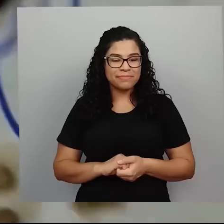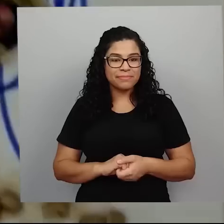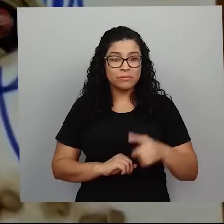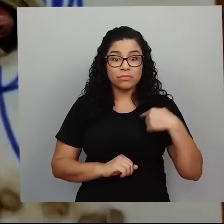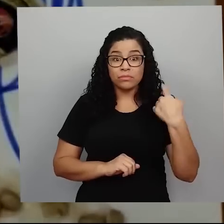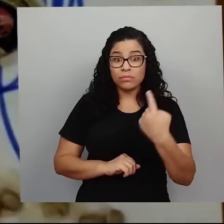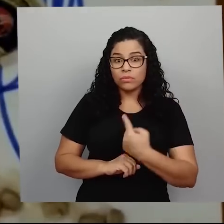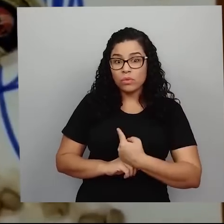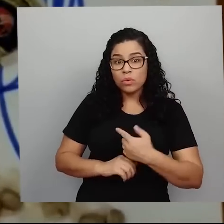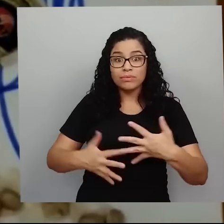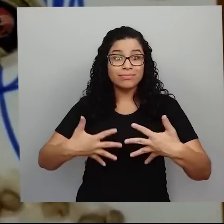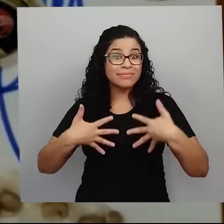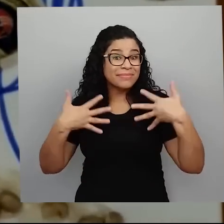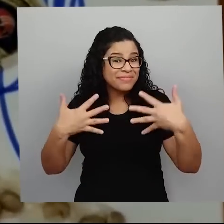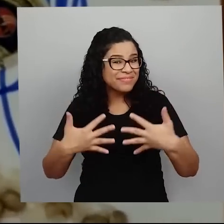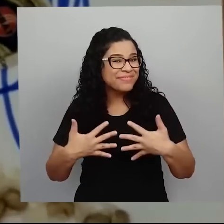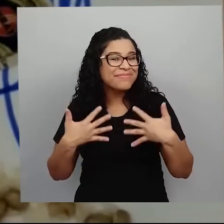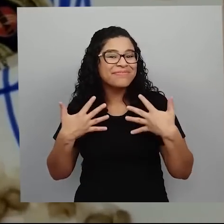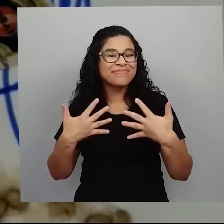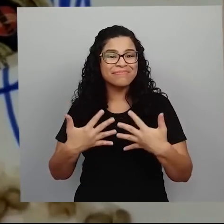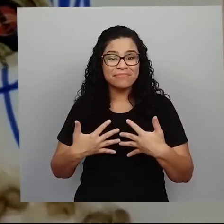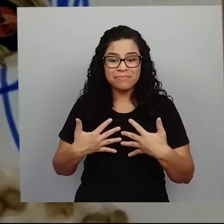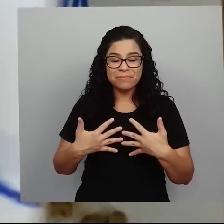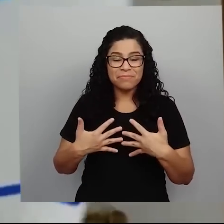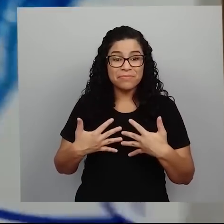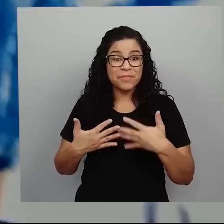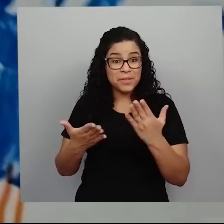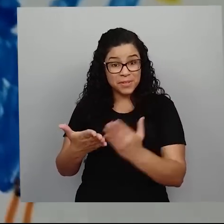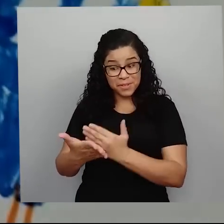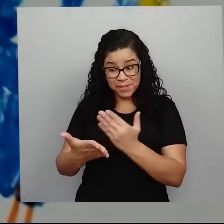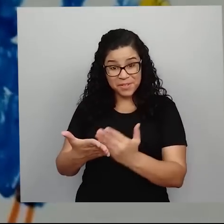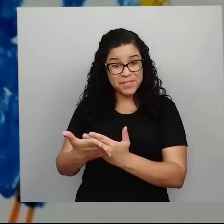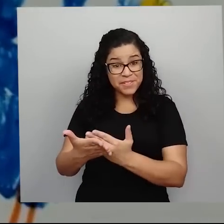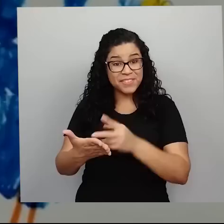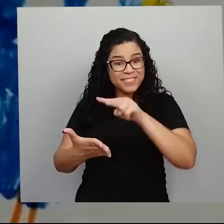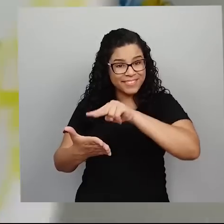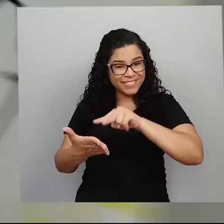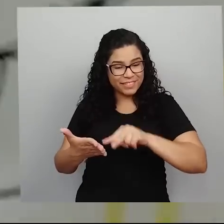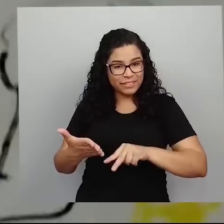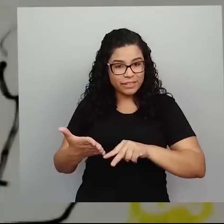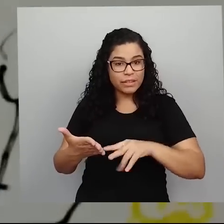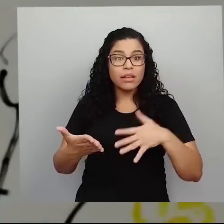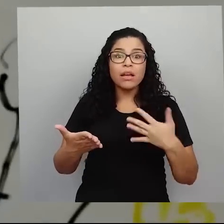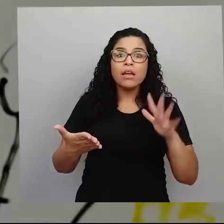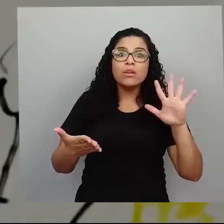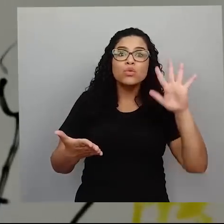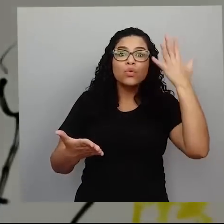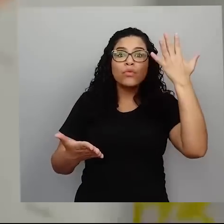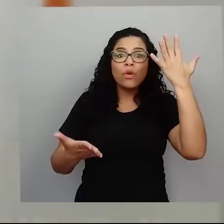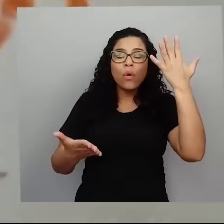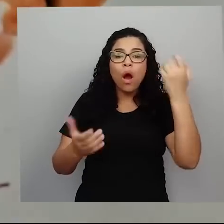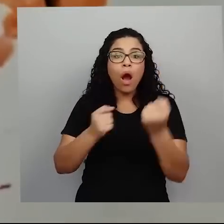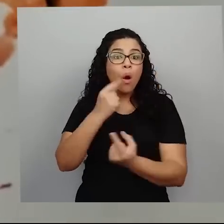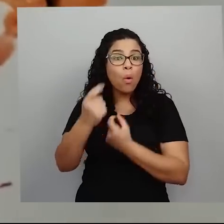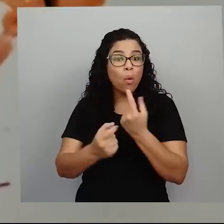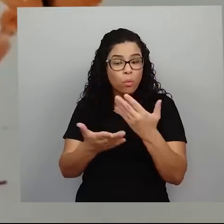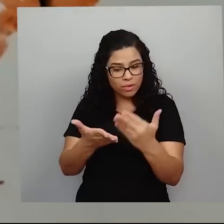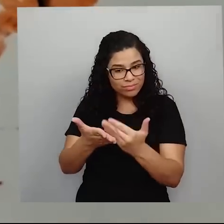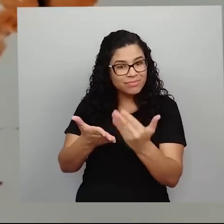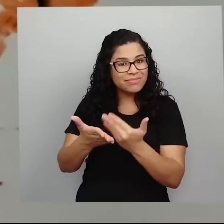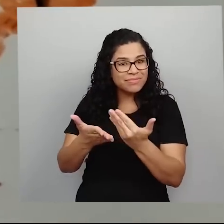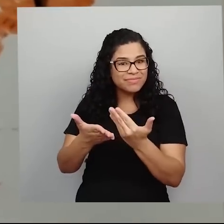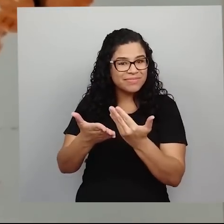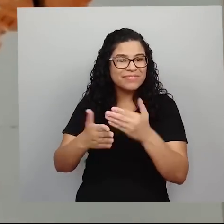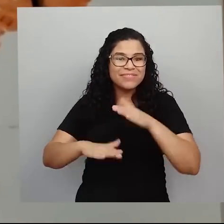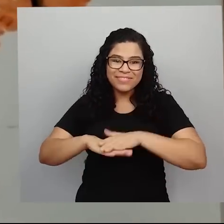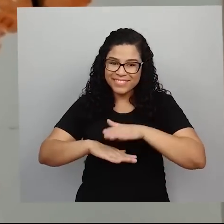Nós estávamos nos divertindo tanto com esse caderno de leitura que resolvemos fazer mais algumas